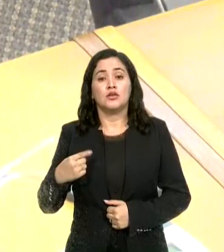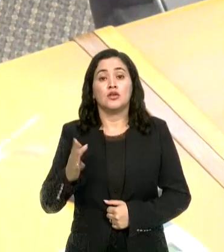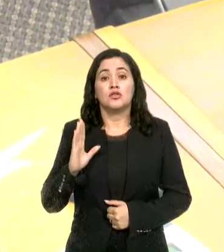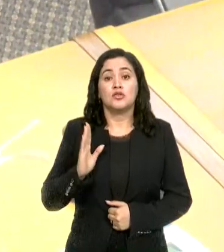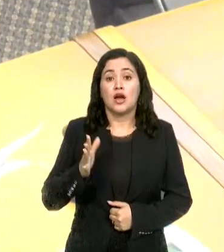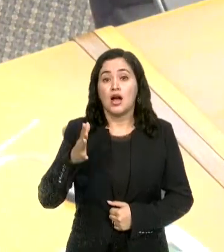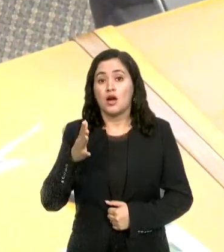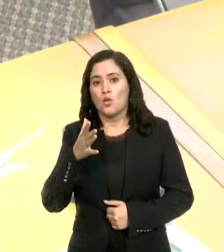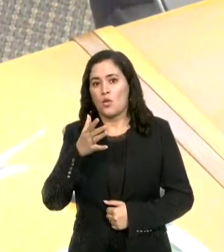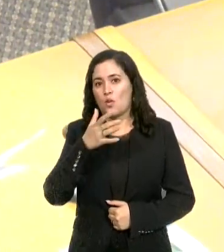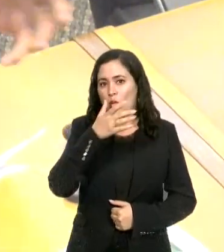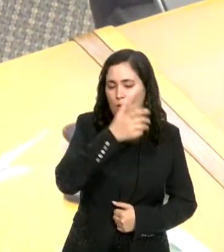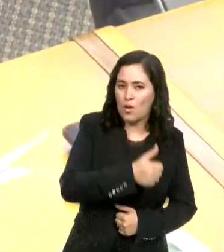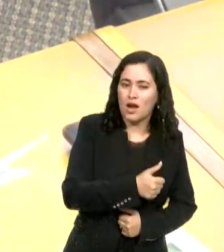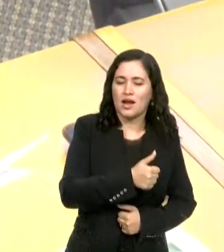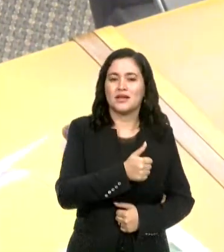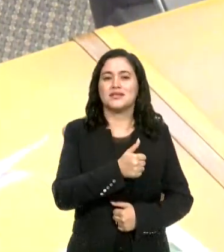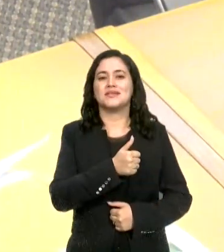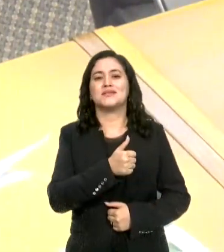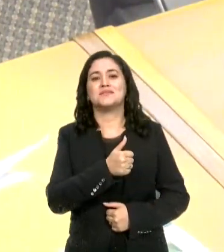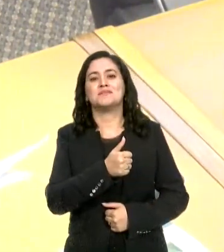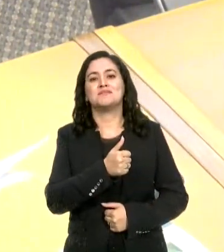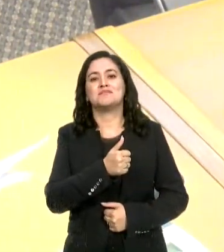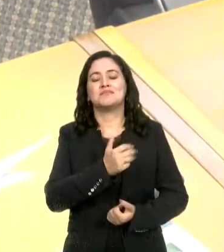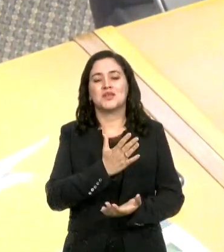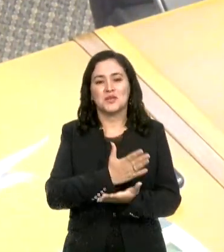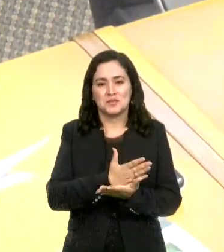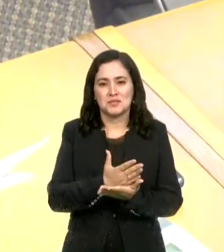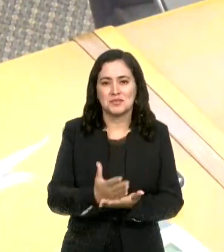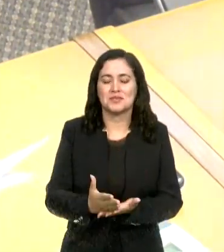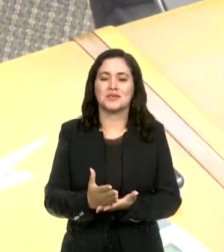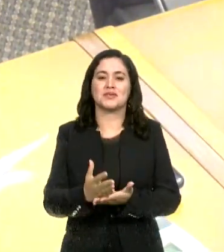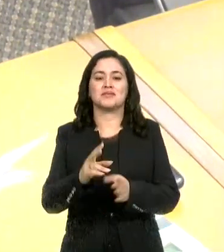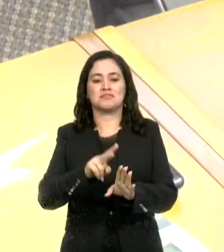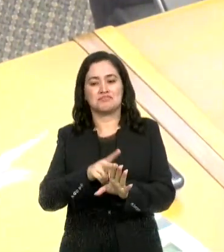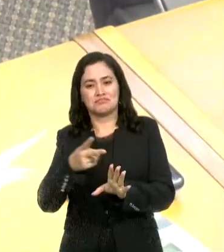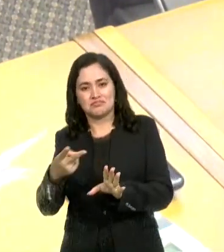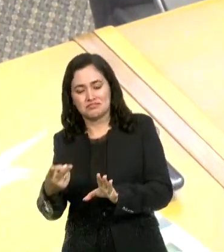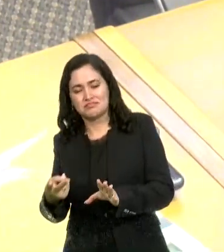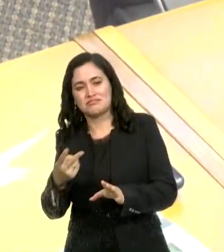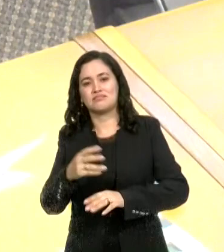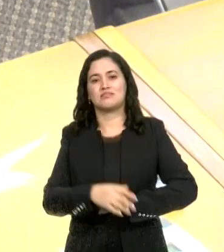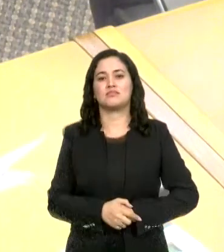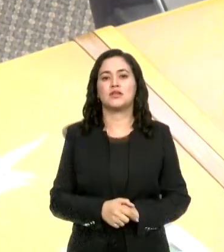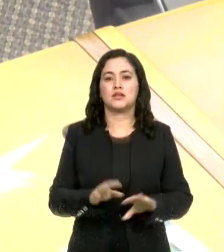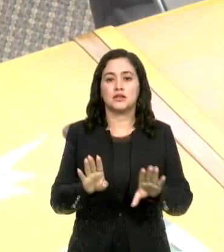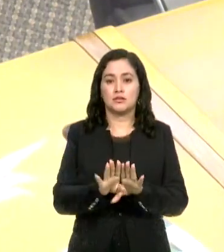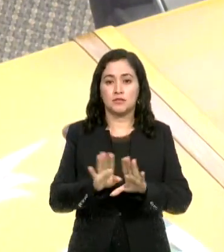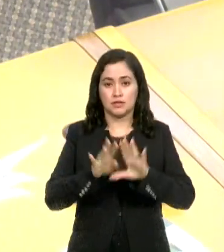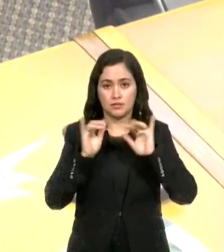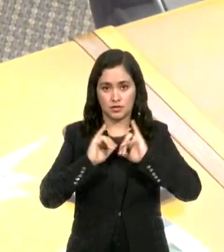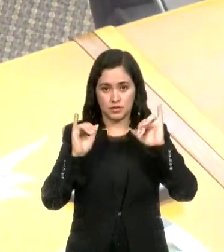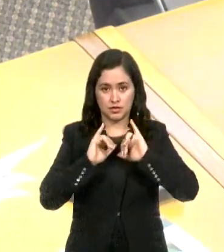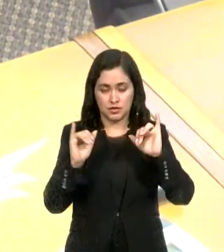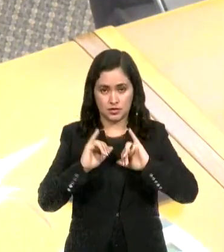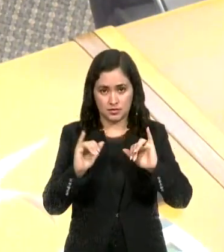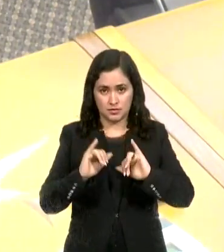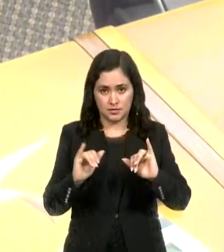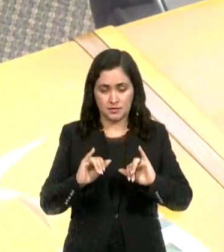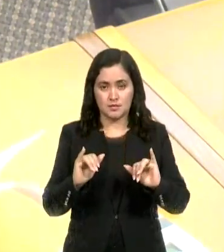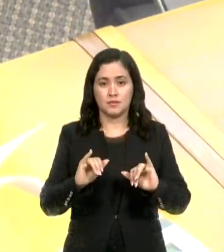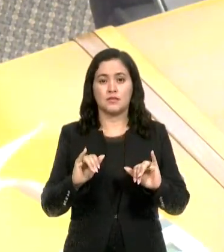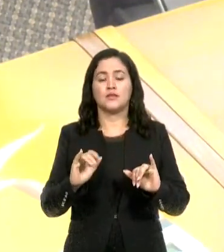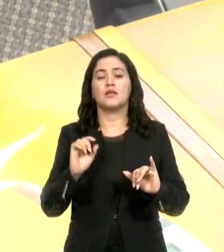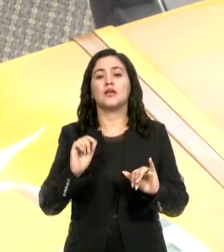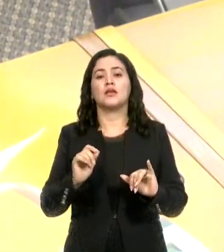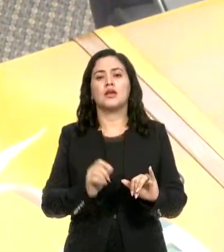Excelência traz. E é importante destacar também a o recuo da inflação,